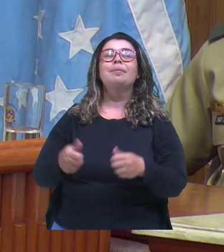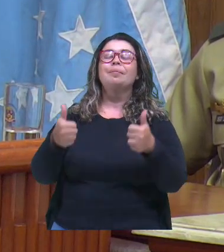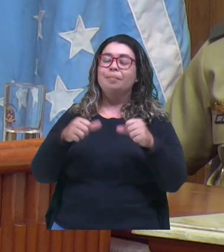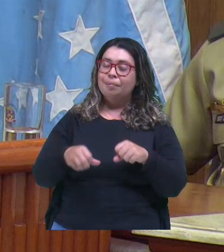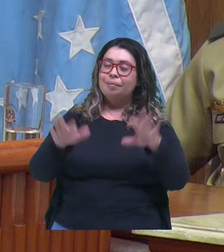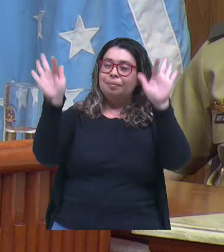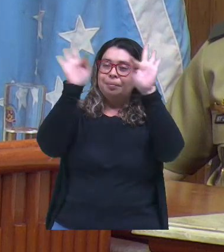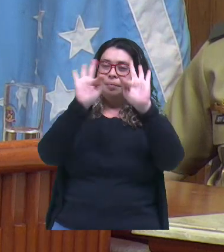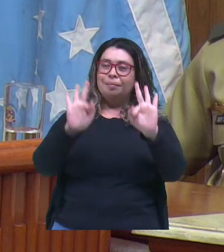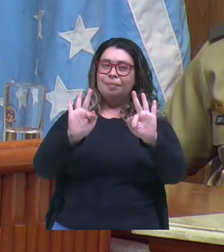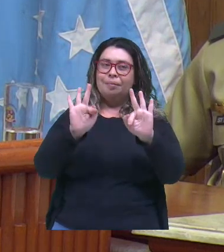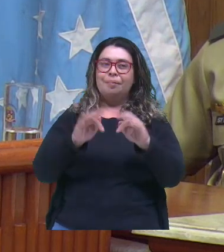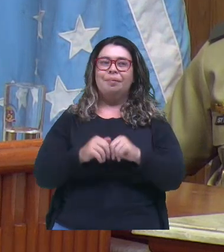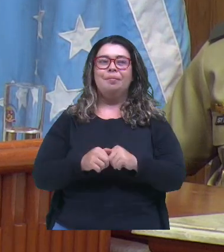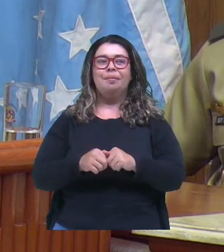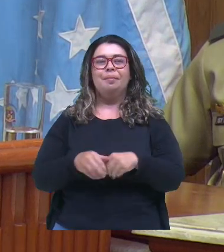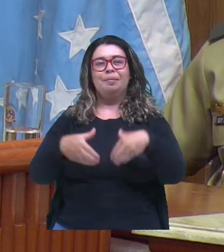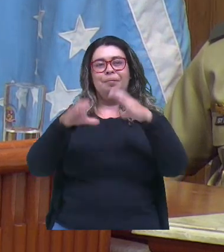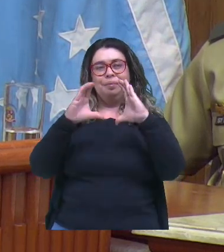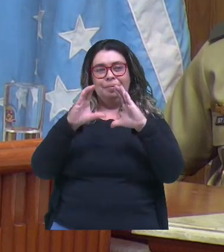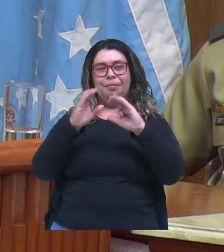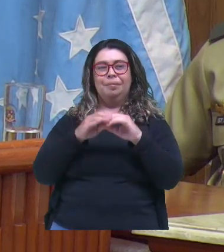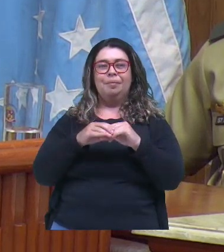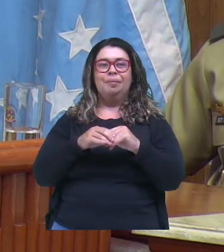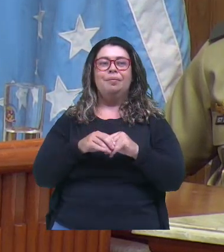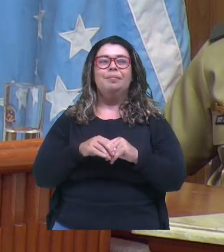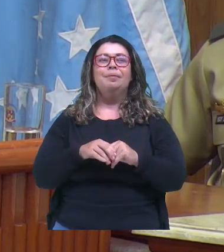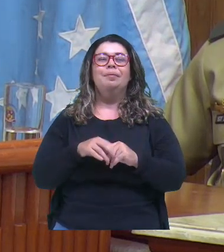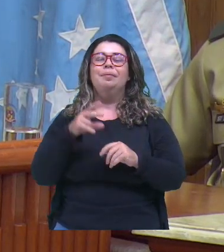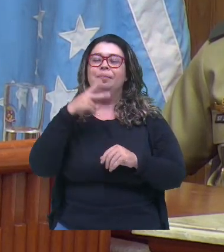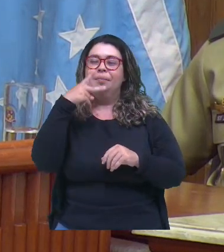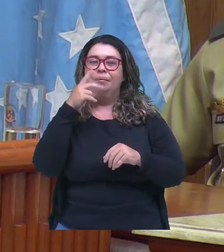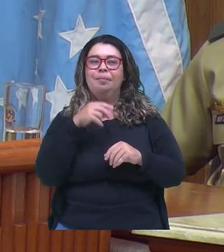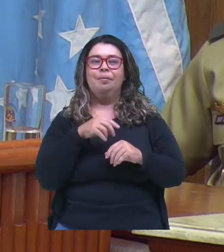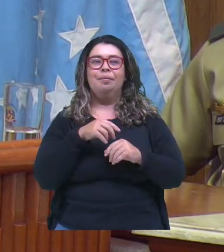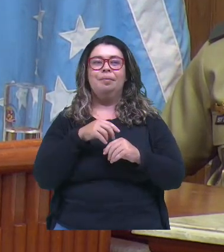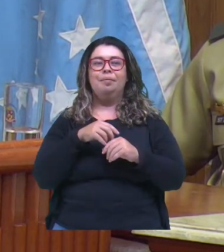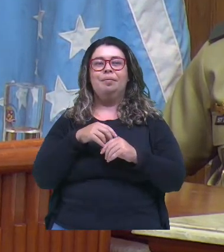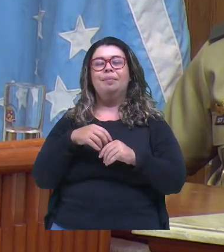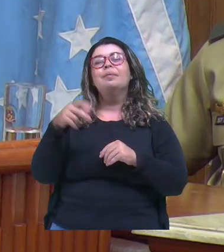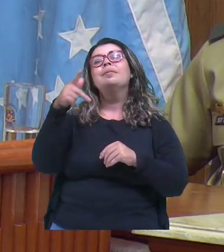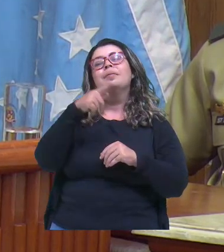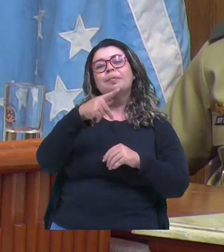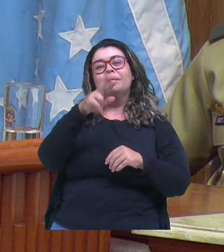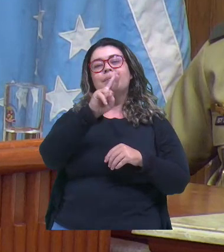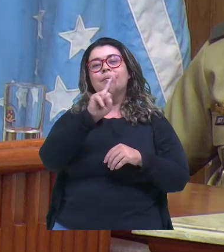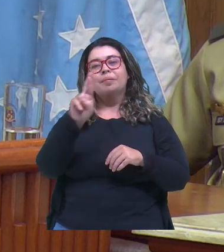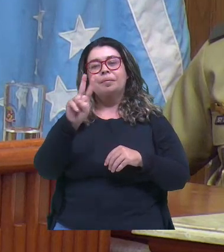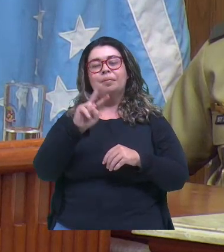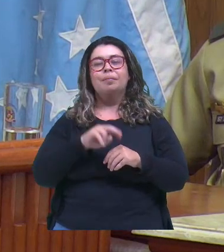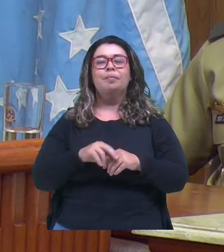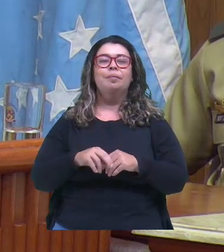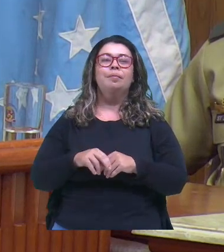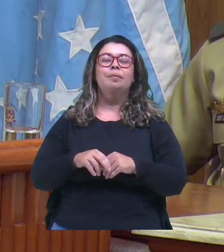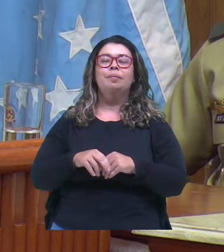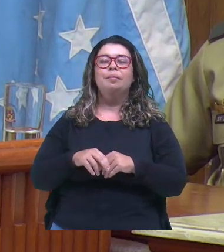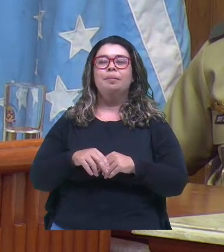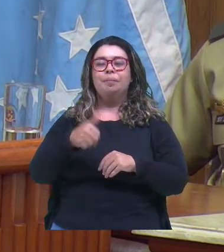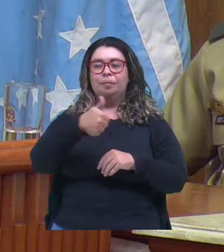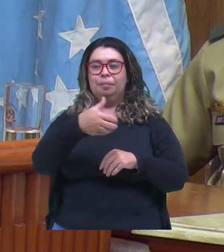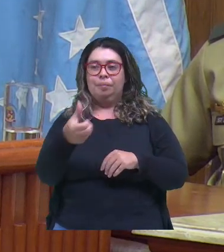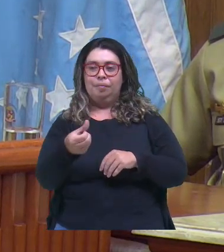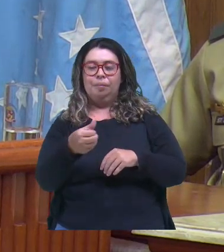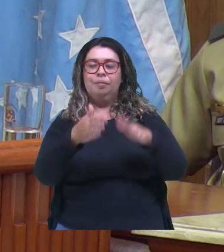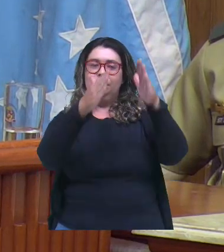bem-sucedidos. Eu quero deixar para encerrar, porque o tempo é curtinho, quero apenas deixar um provérbios. Provérbios 16, 3, assim: